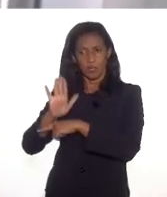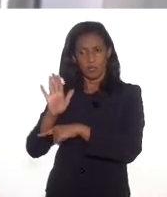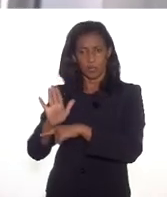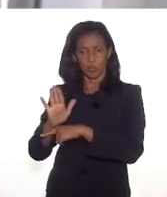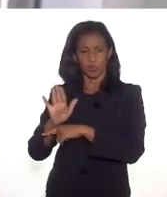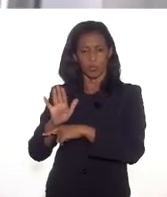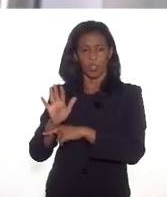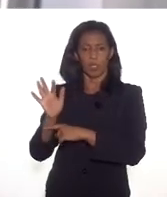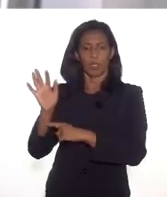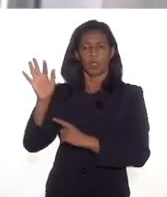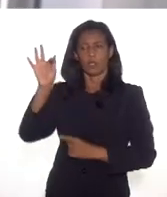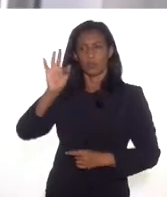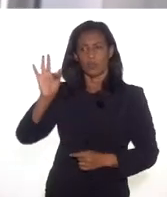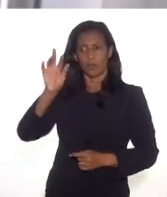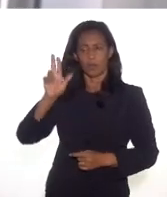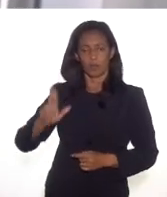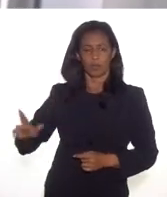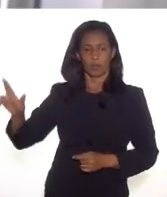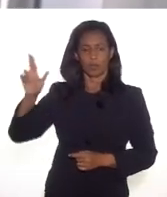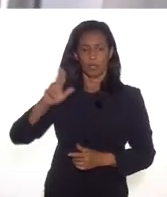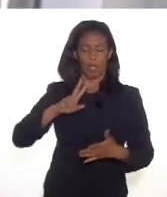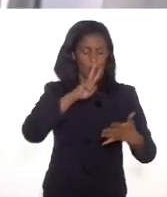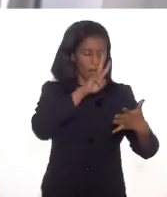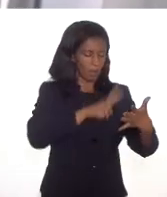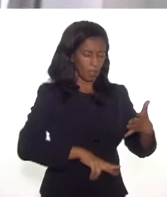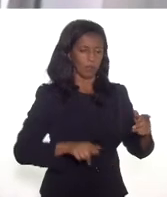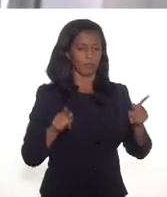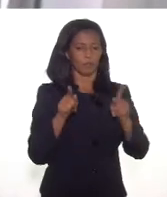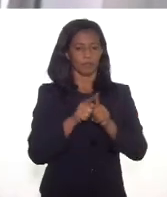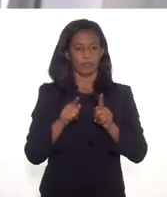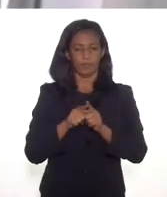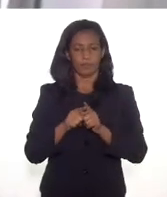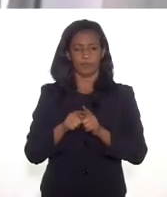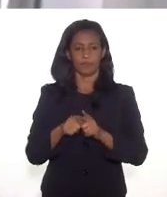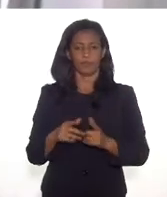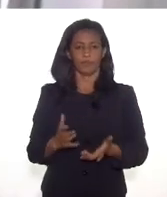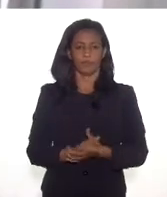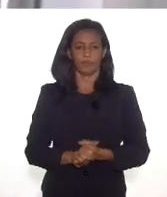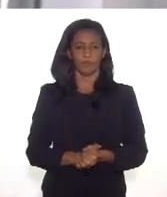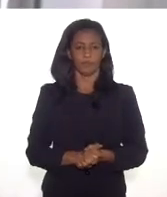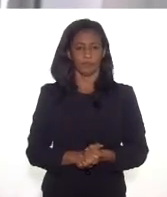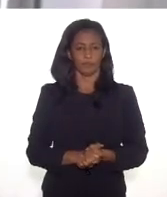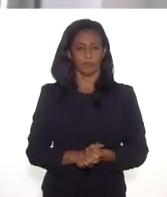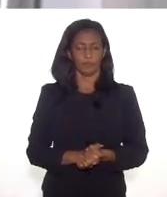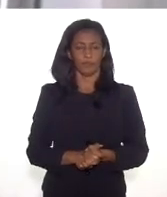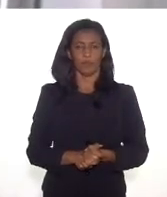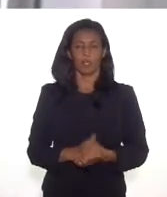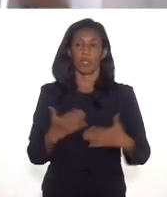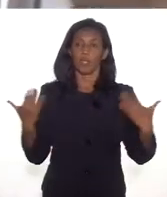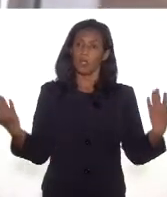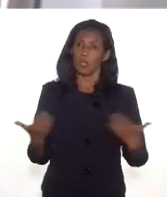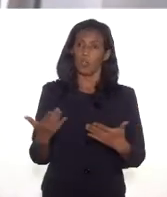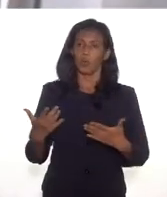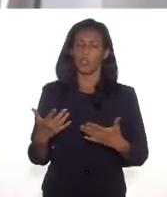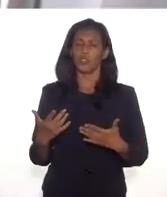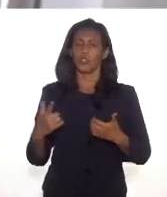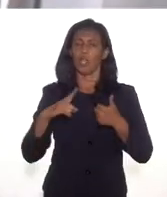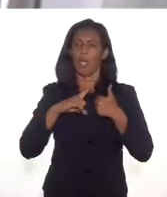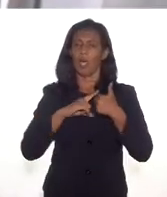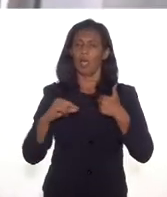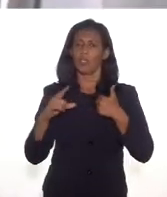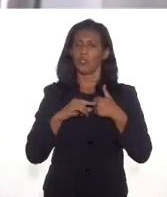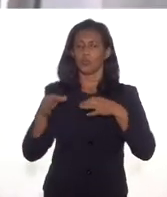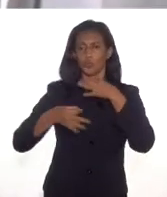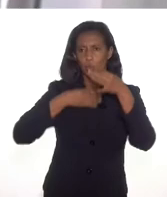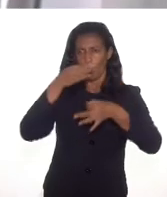estaduais. E, concluindo, ligo esse ponto à situação que foi revelada em artigo de opinião recentemente